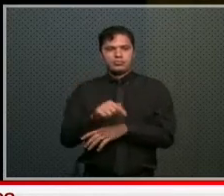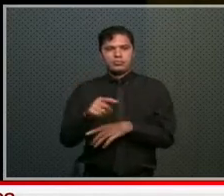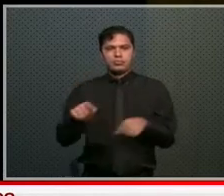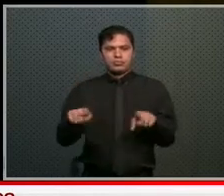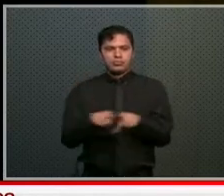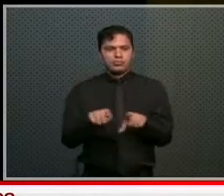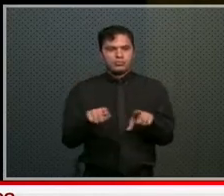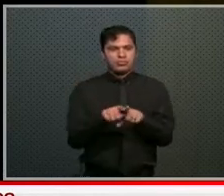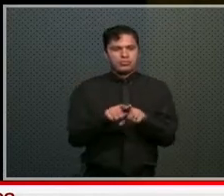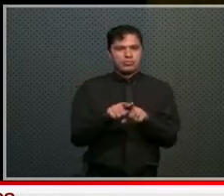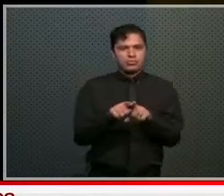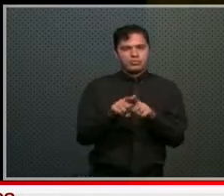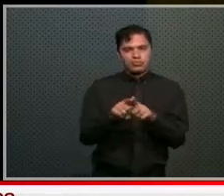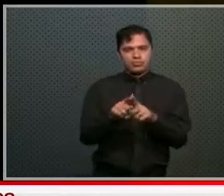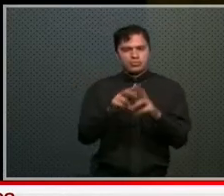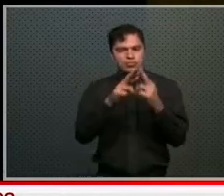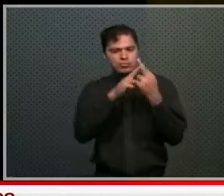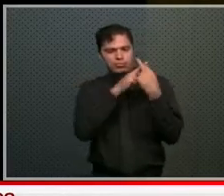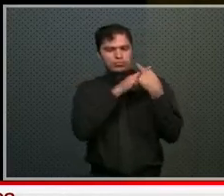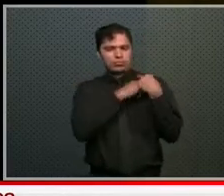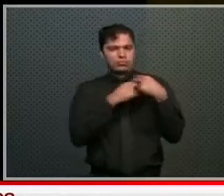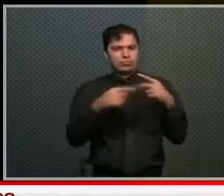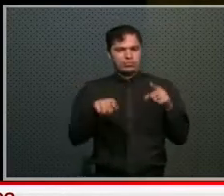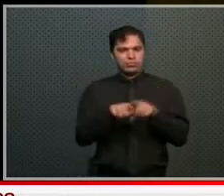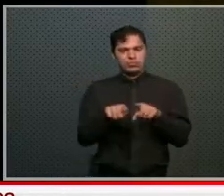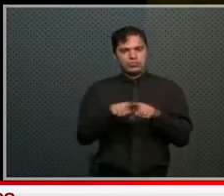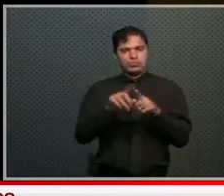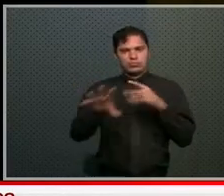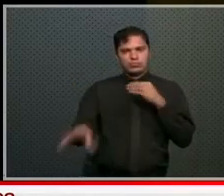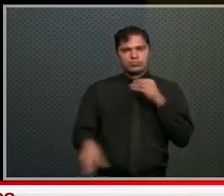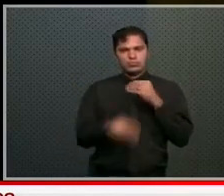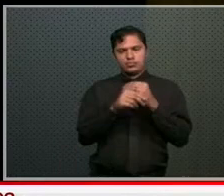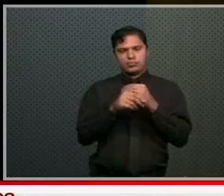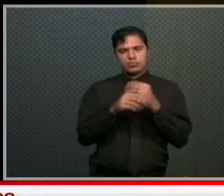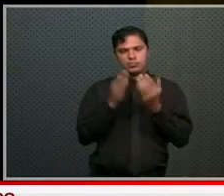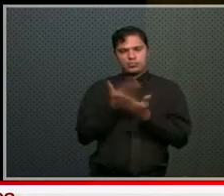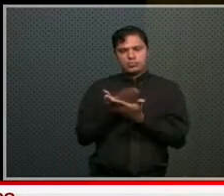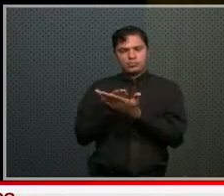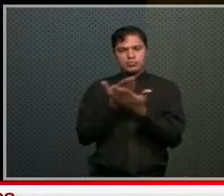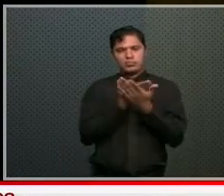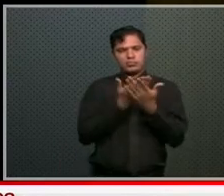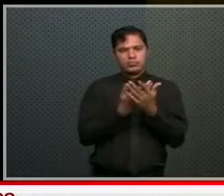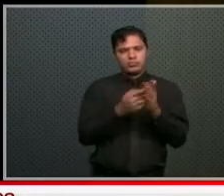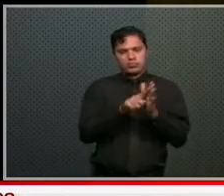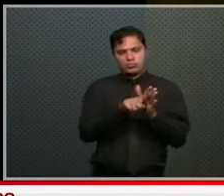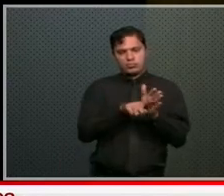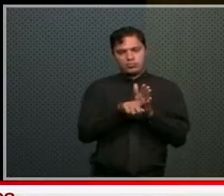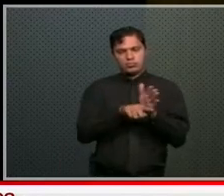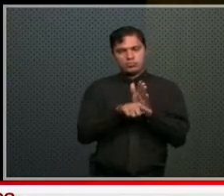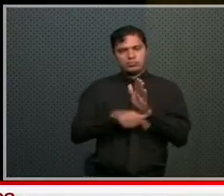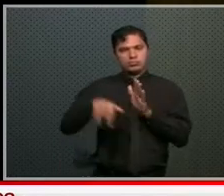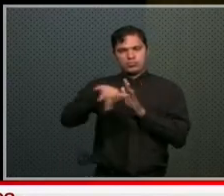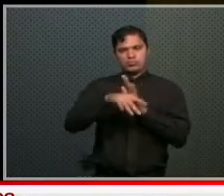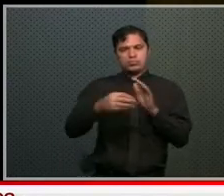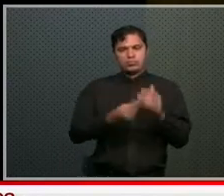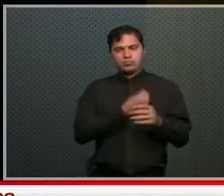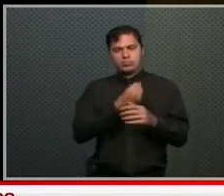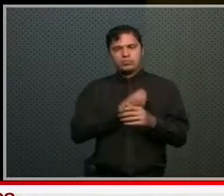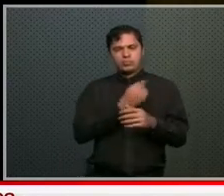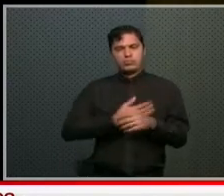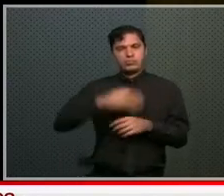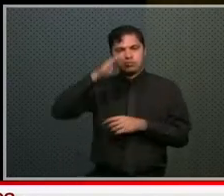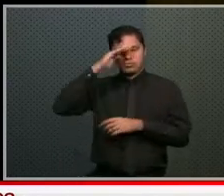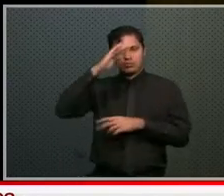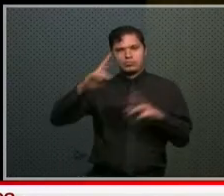e tem contribuído como a série de estudos fitossanitários e com tecnologias presentes Xavier principalmente